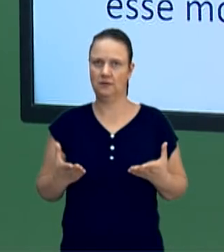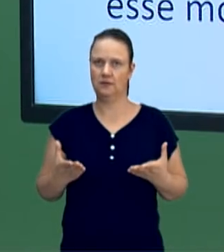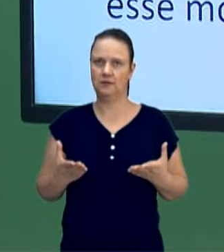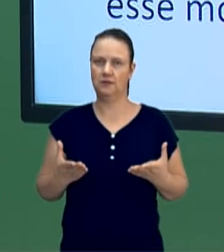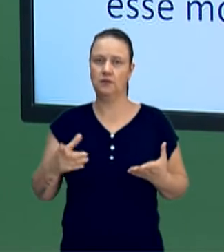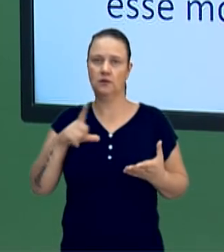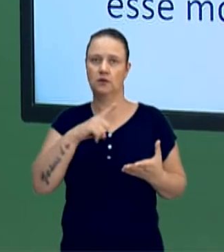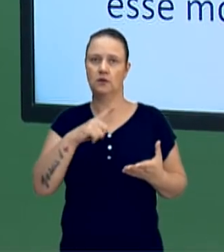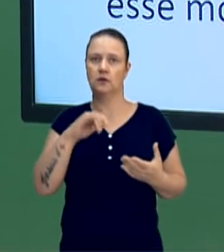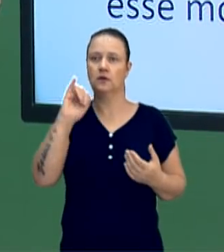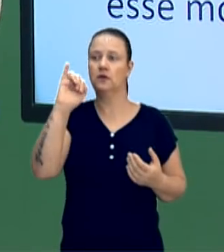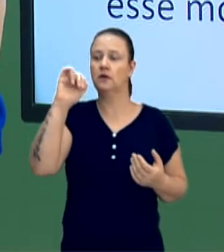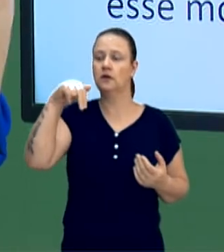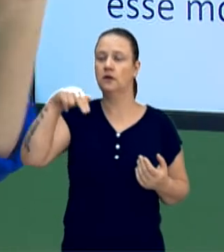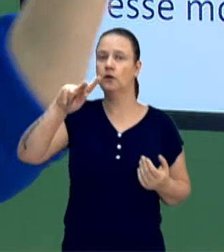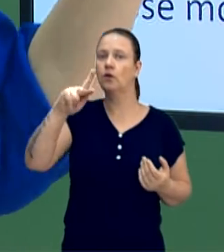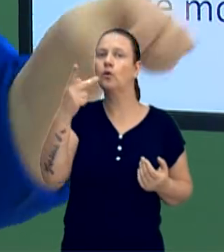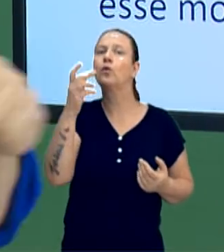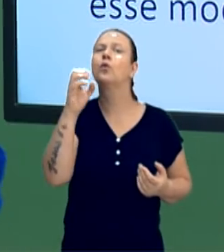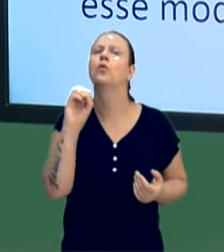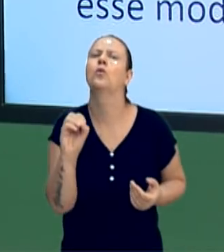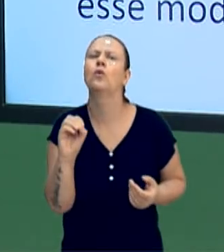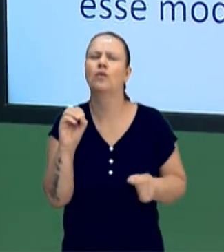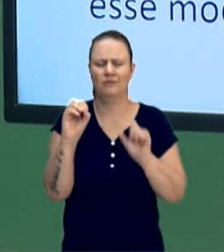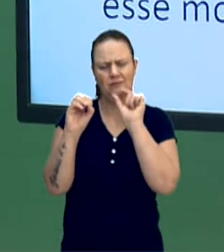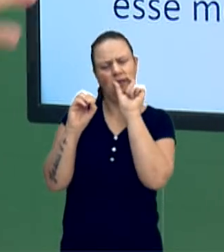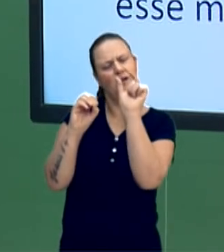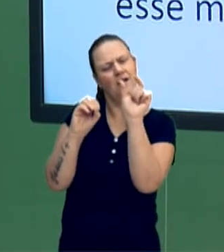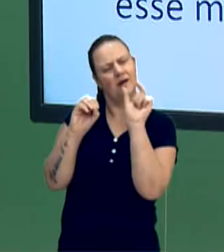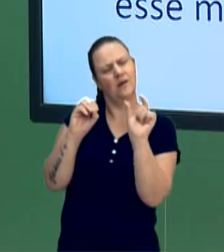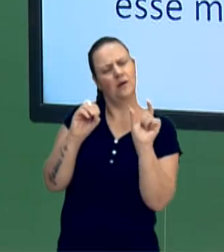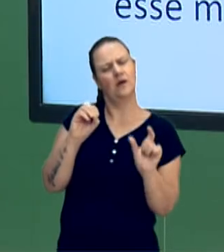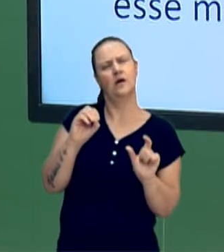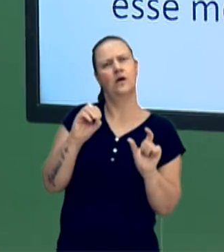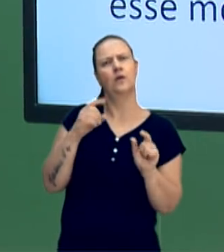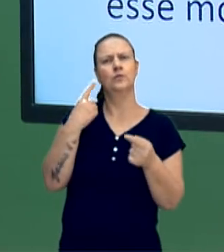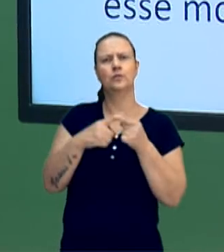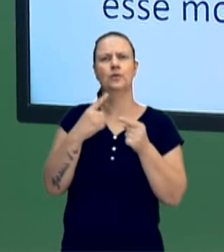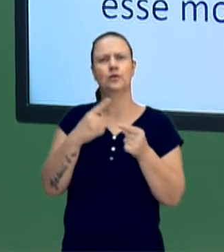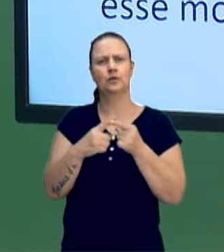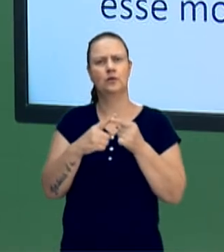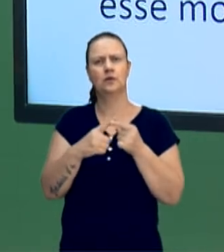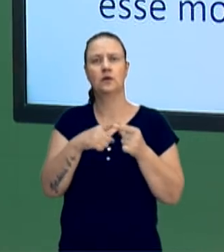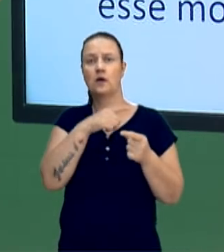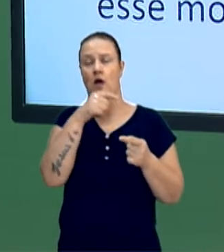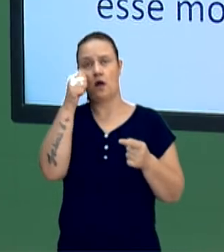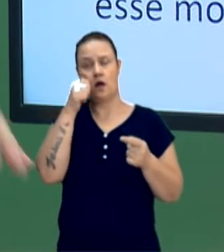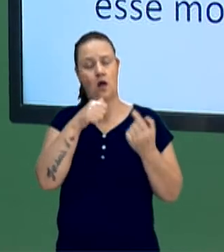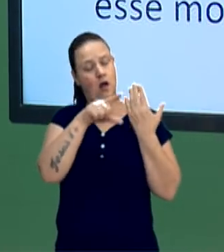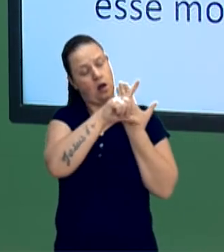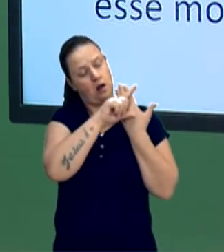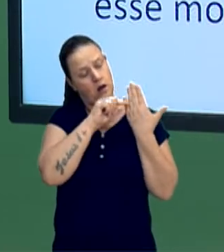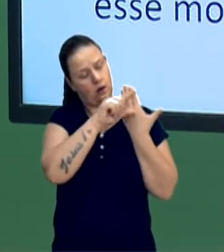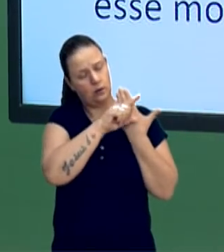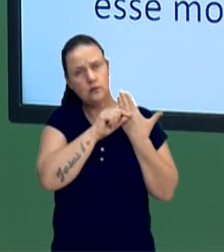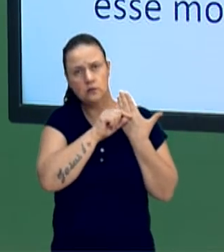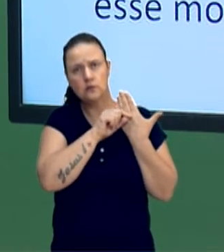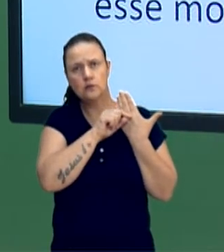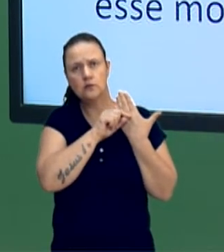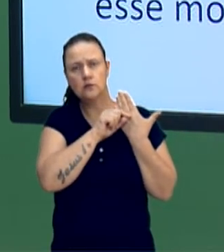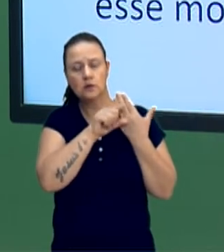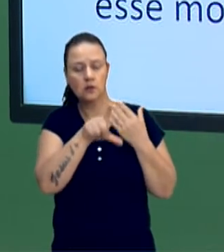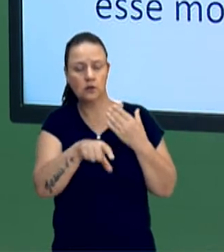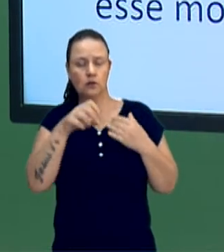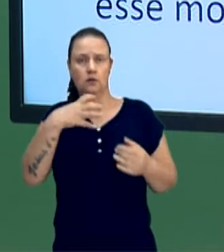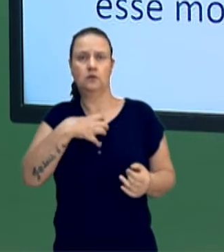em inho. O que são essas palavras? Ou por que será que a autora do poema escolheu este modo